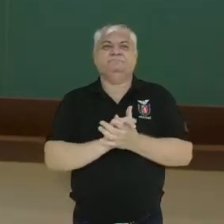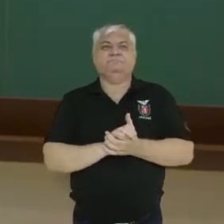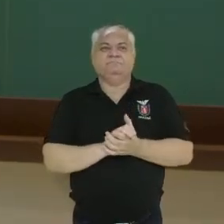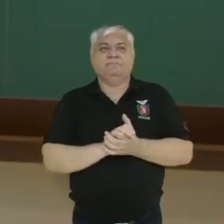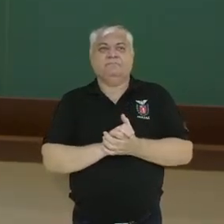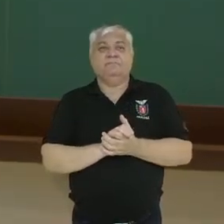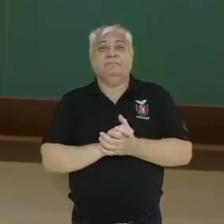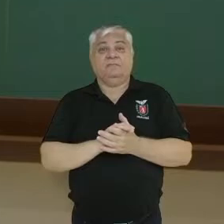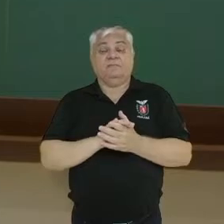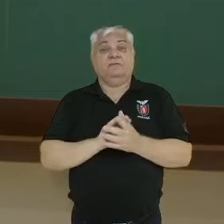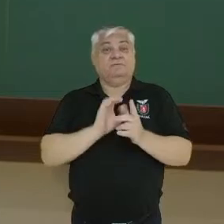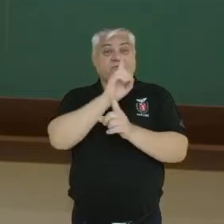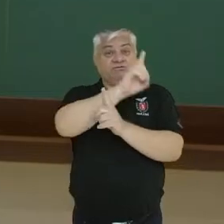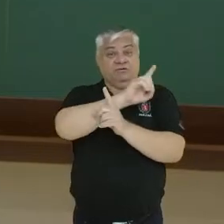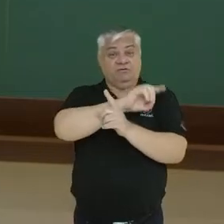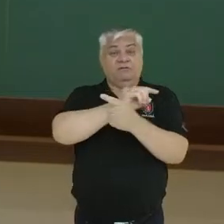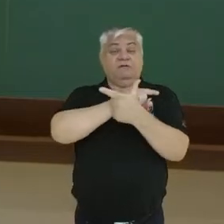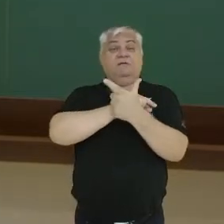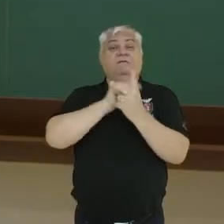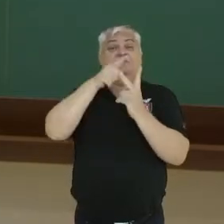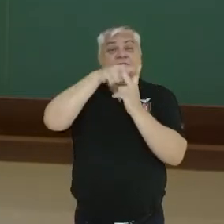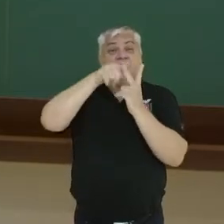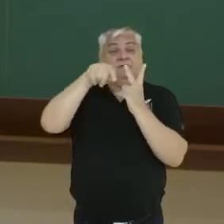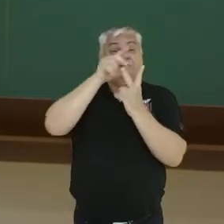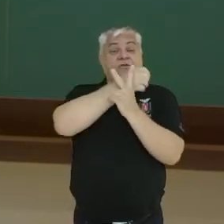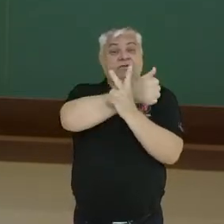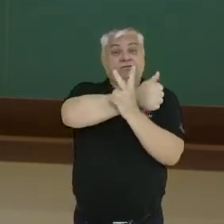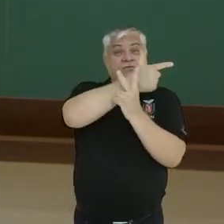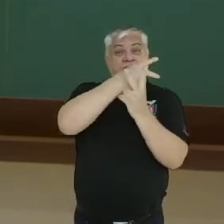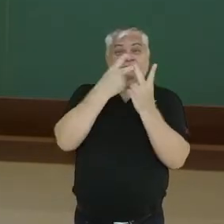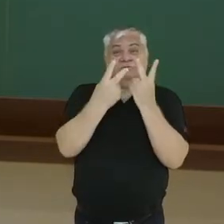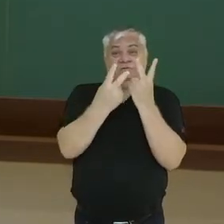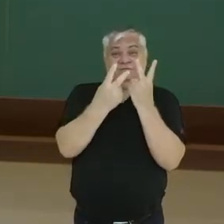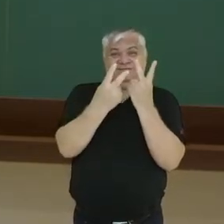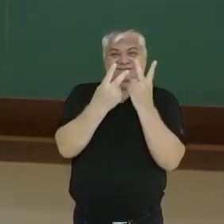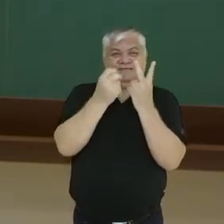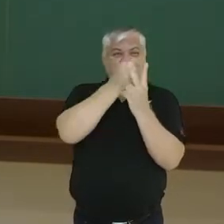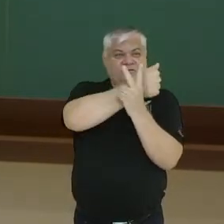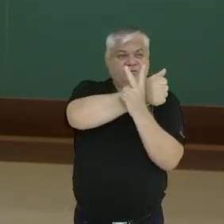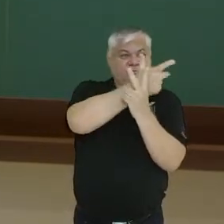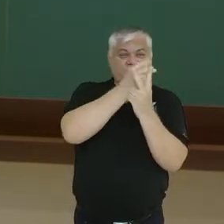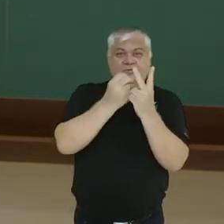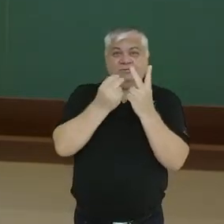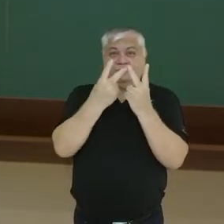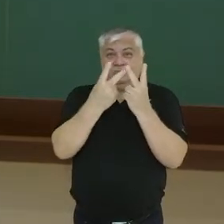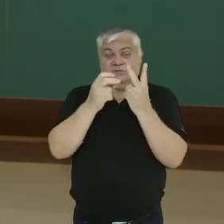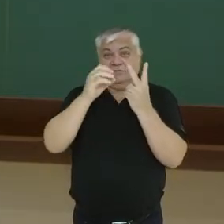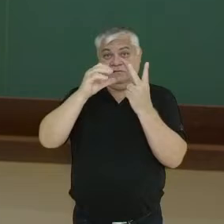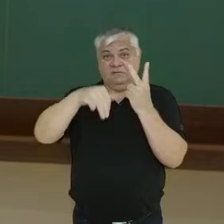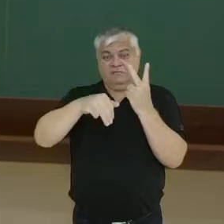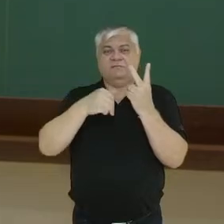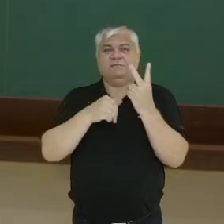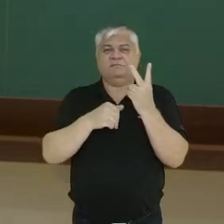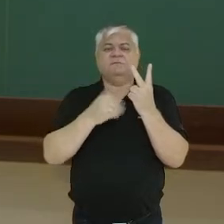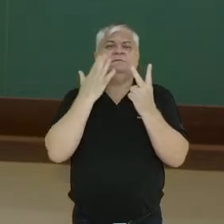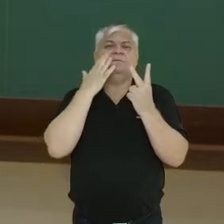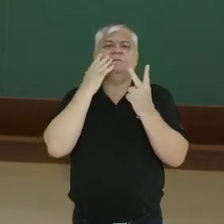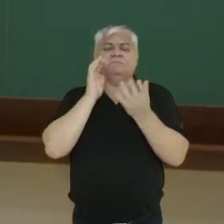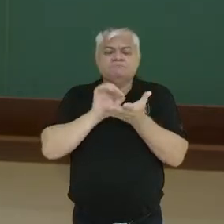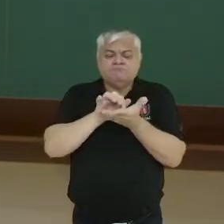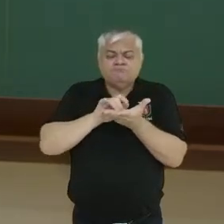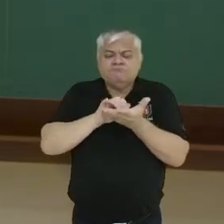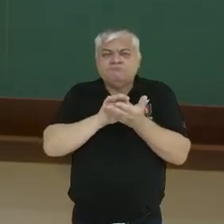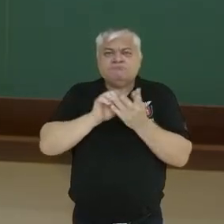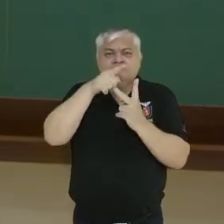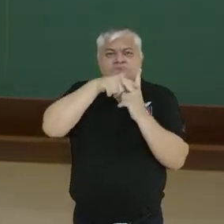Então, a diagonal vai ser 12 raiz de 2 centímetros. Se você quiser saber ao certo, é só colocar na calculadora raiz de